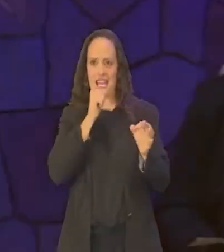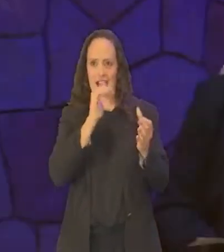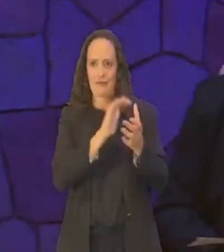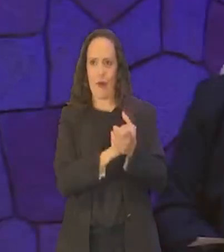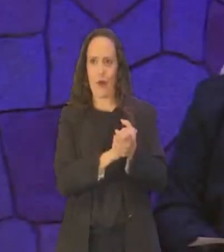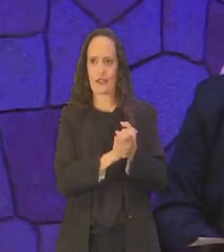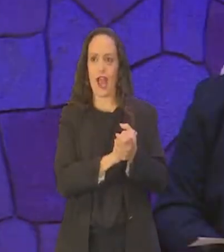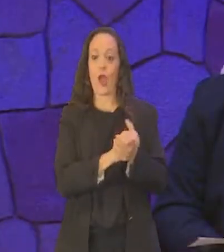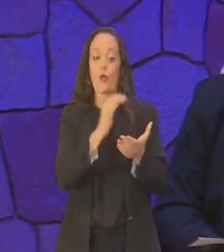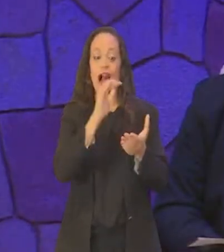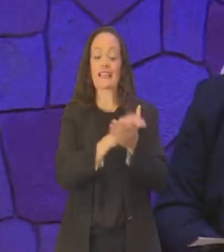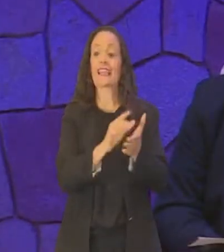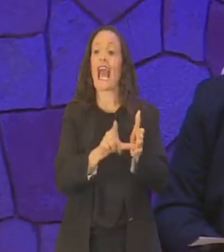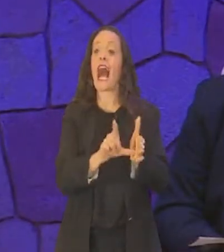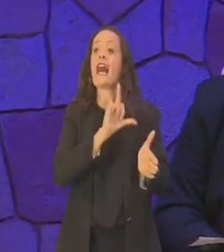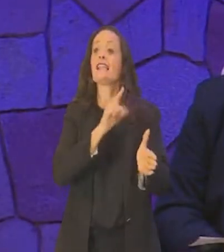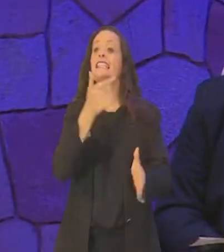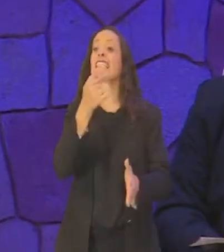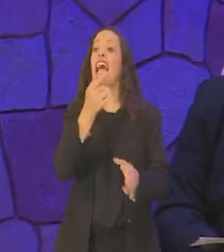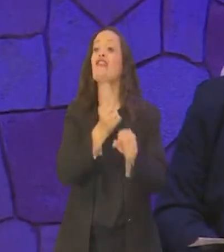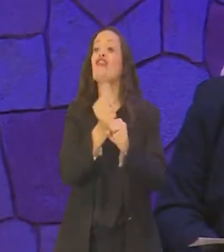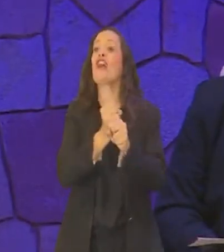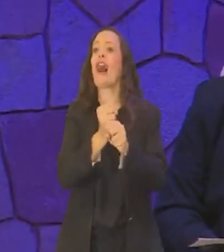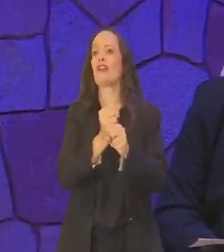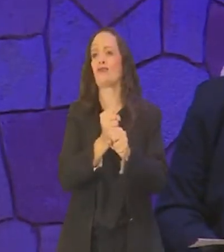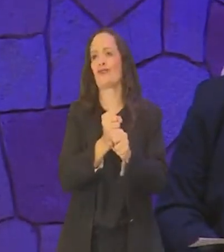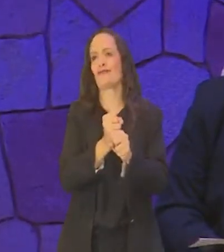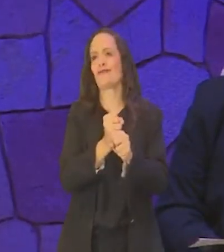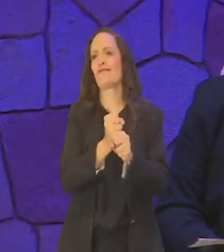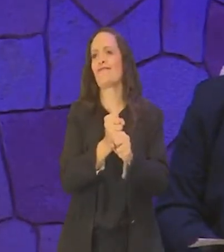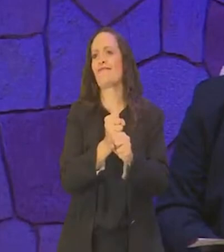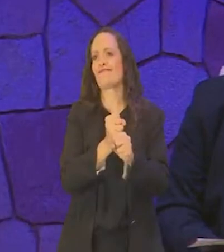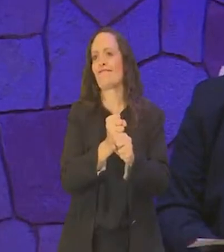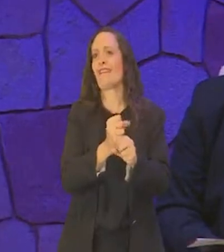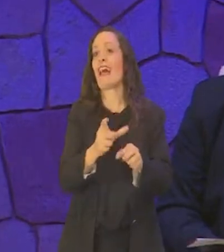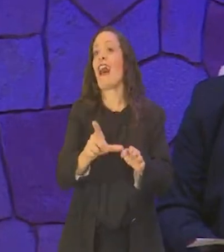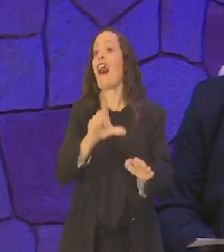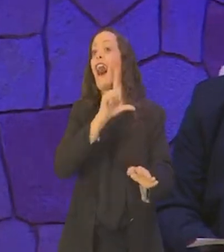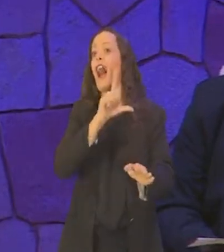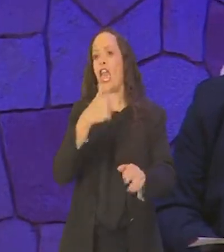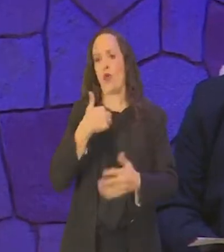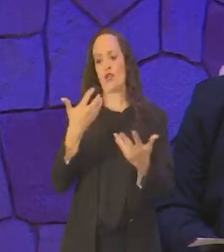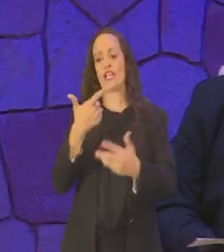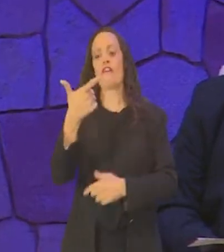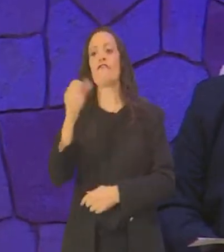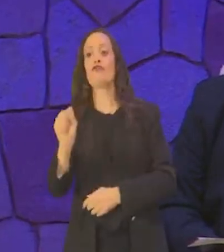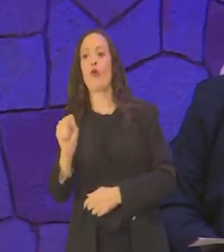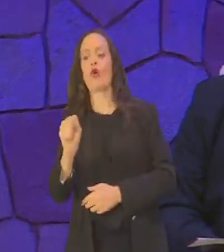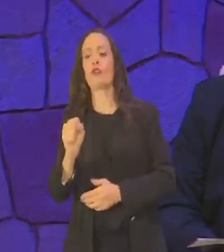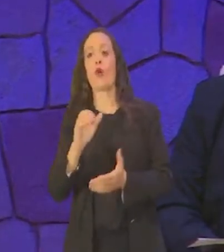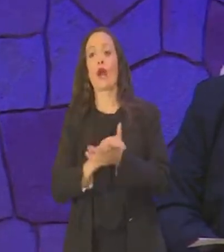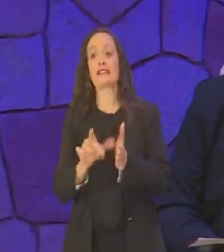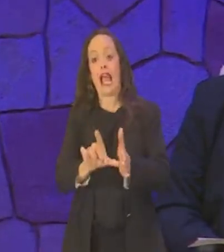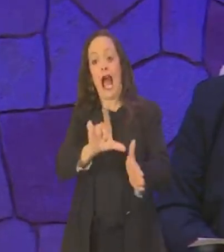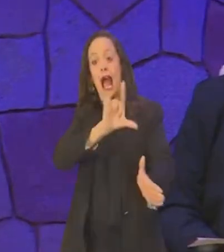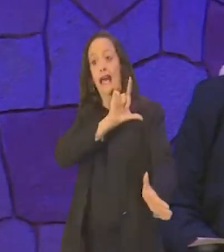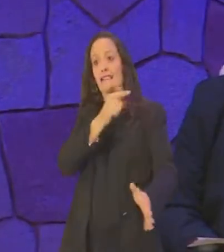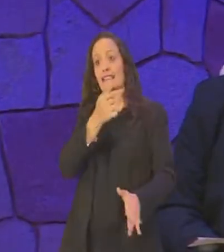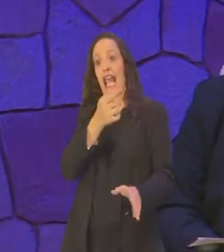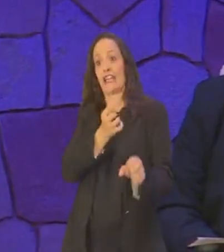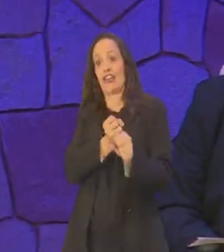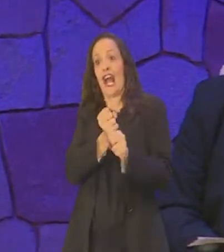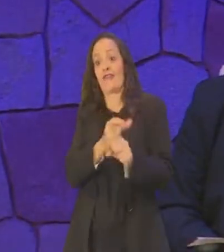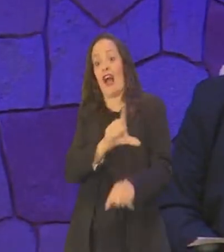E hoje, o quanto eu sou feliz por esta decisão. Eu me recordo que um evento aos 17